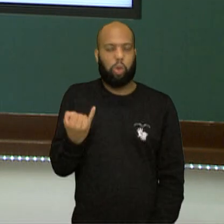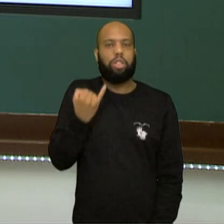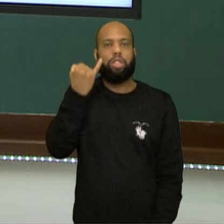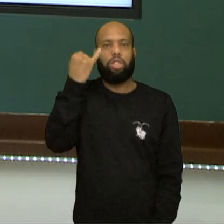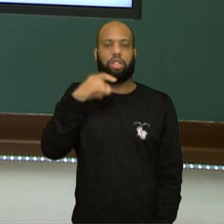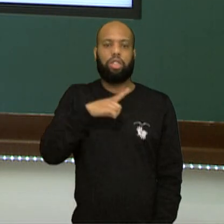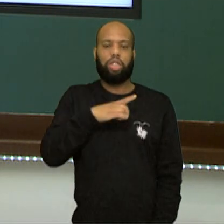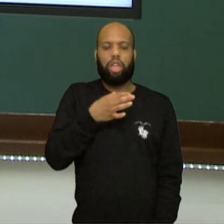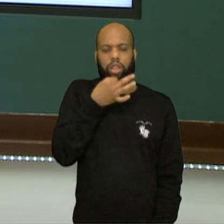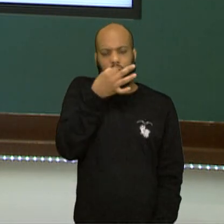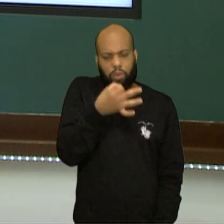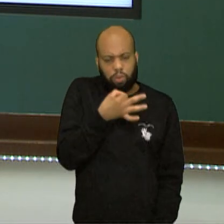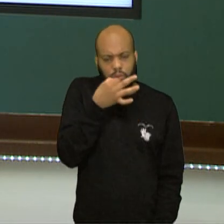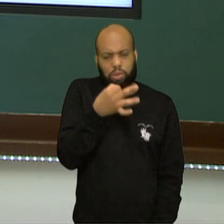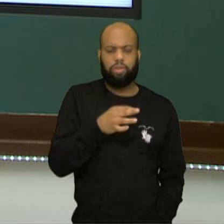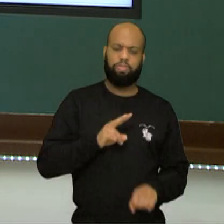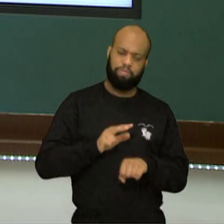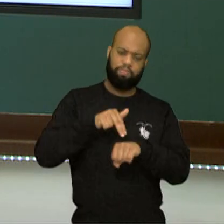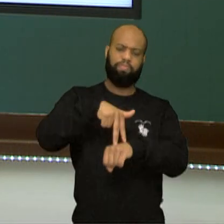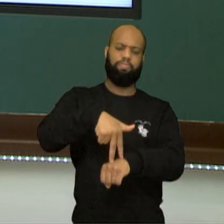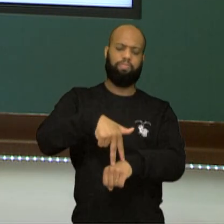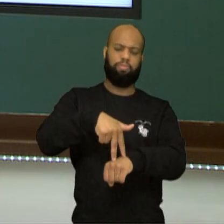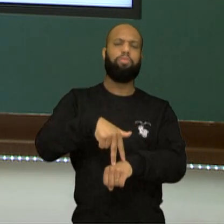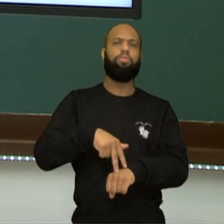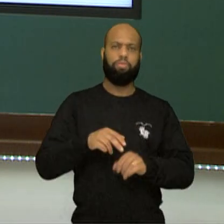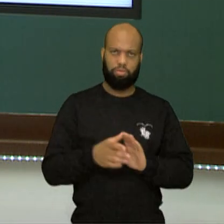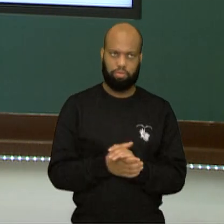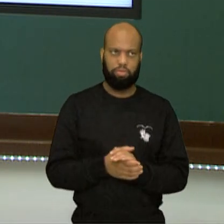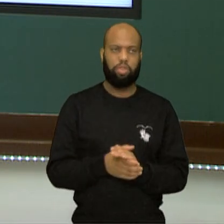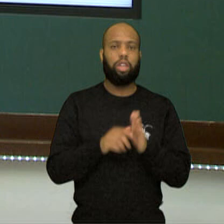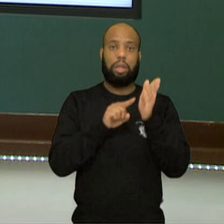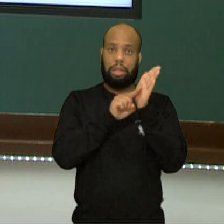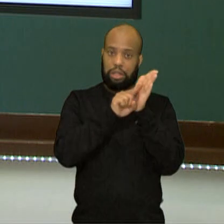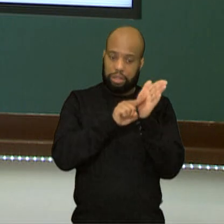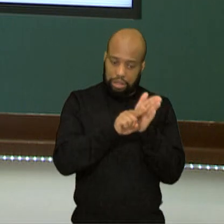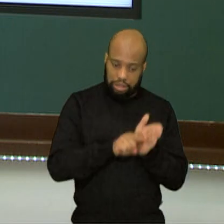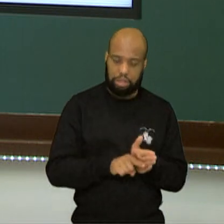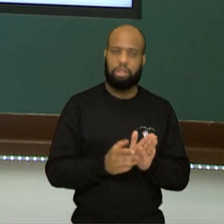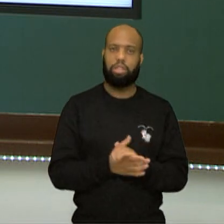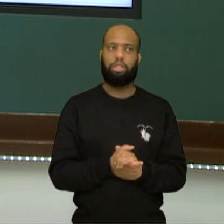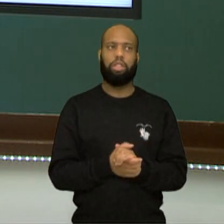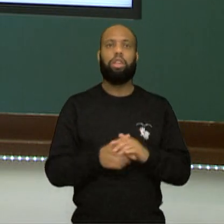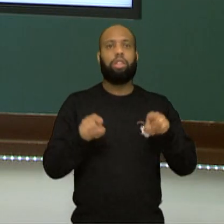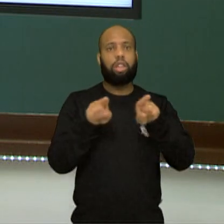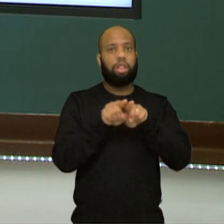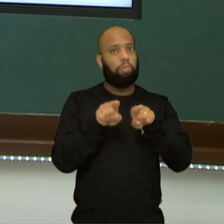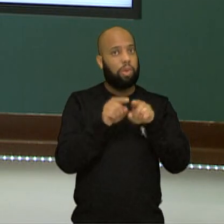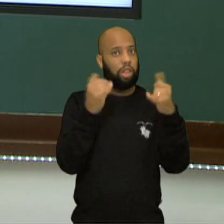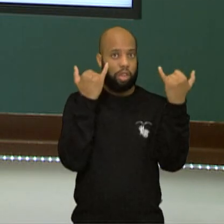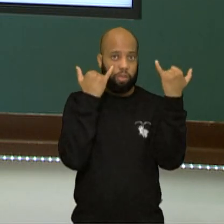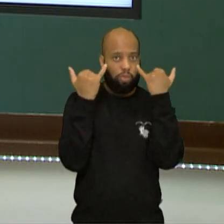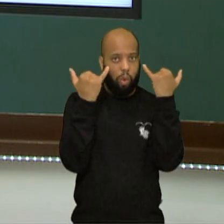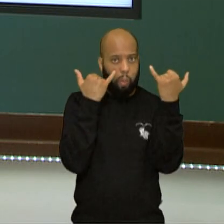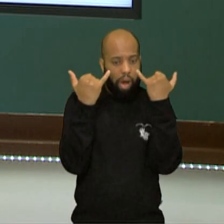de algo que os legitime. Pesquisas, dados concretos da